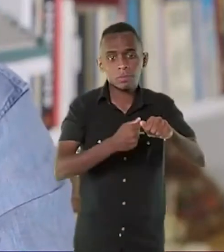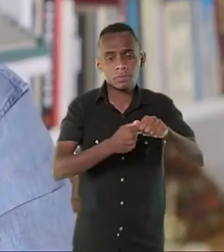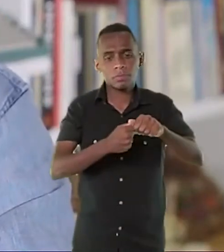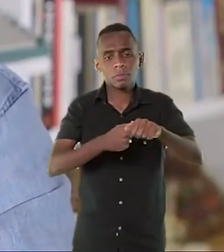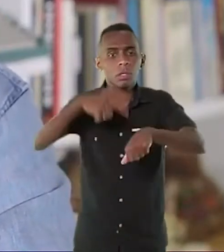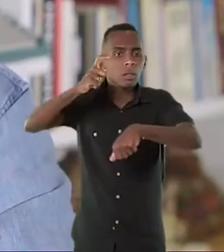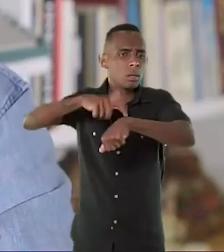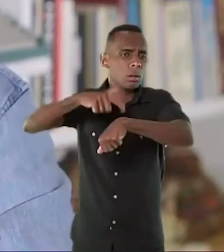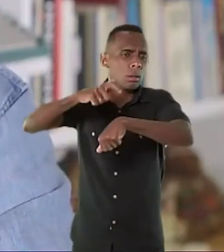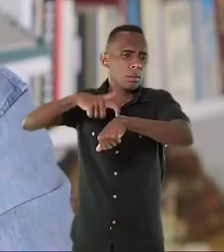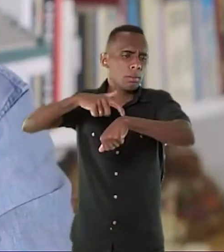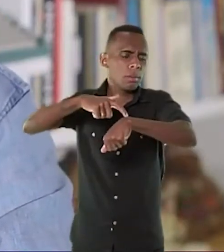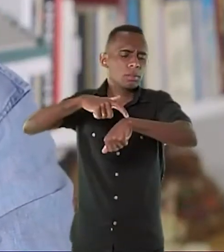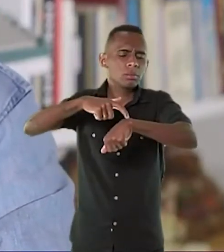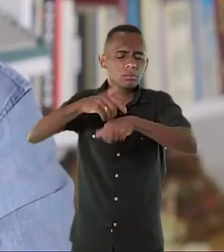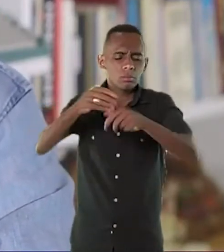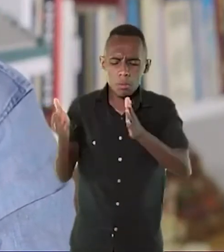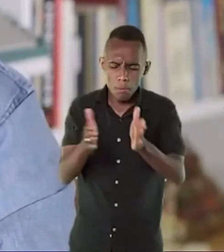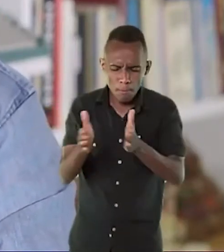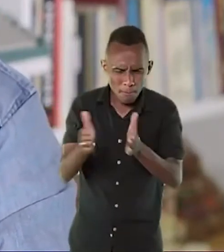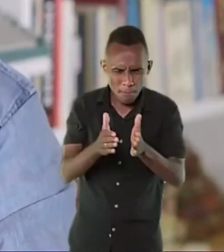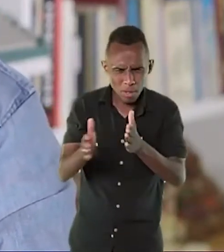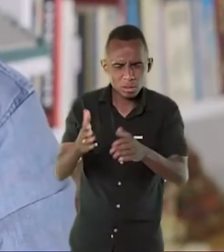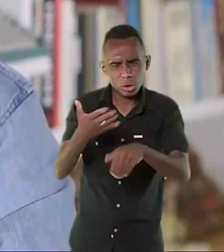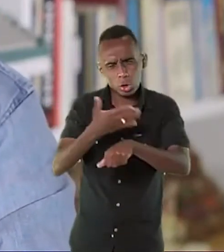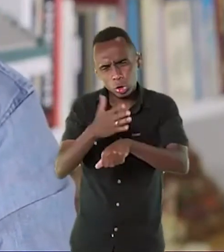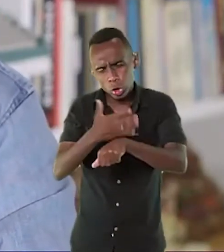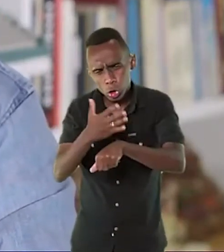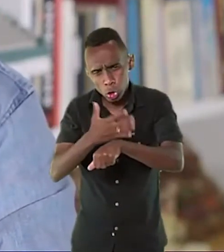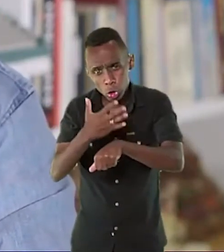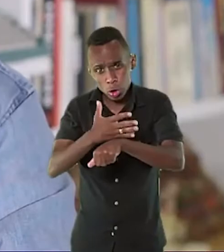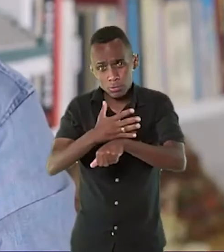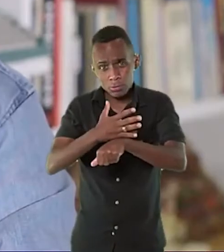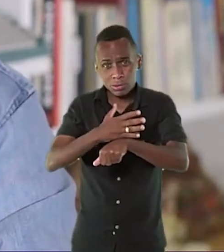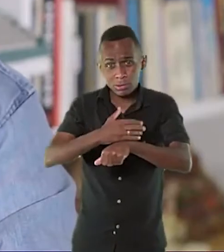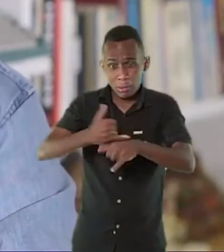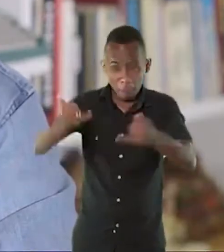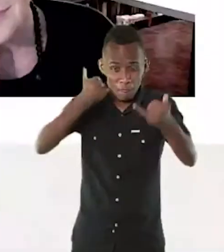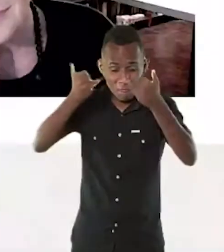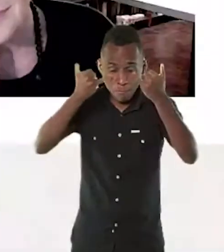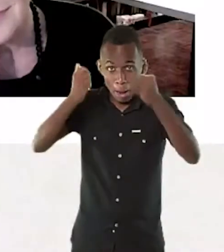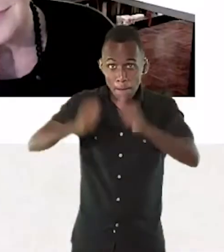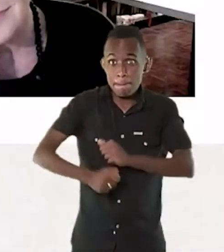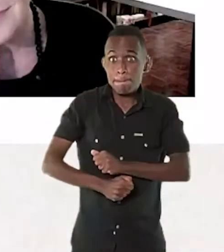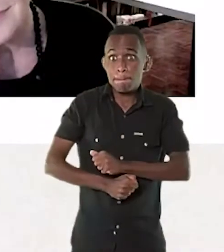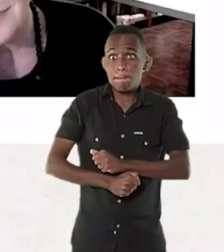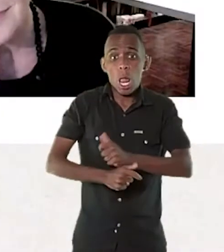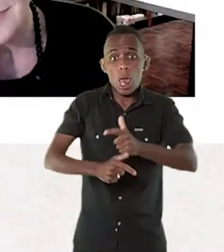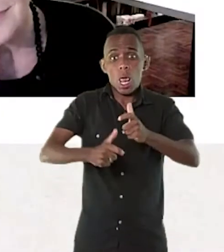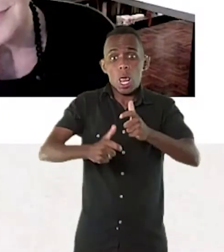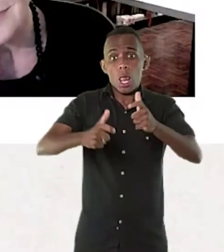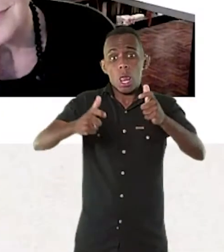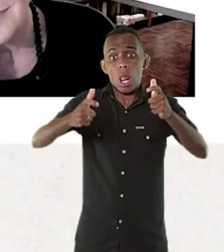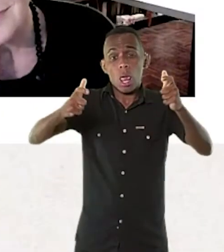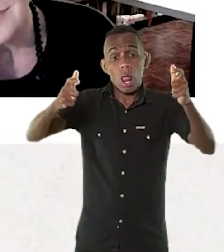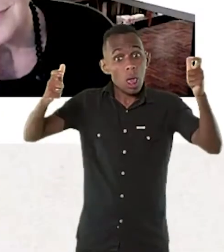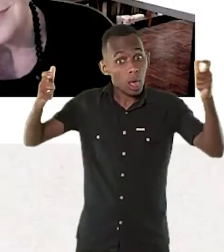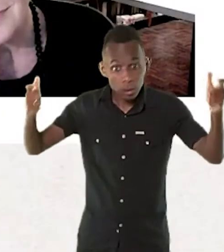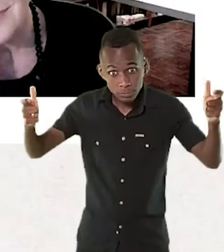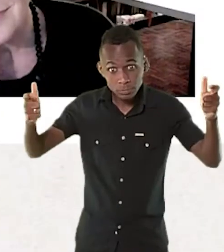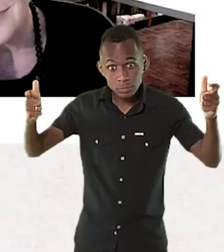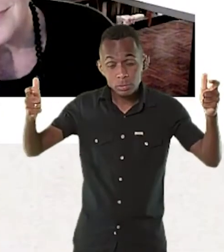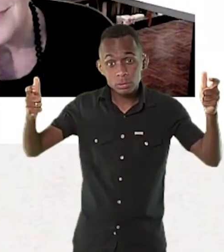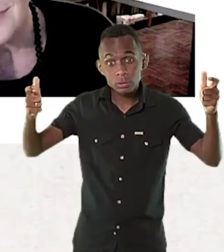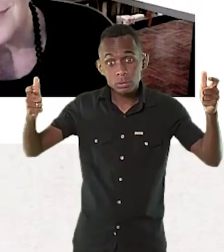um estágio de acúmulo tão absurdo que em si